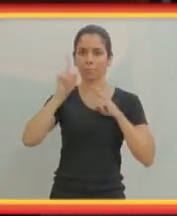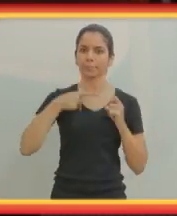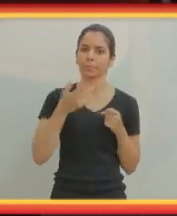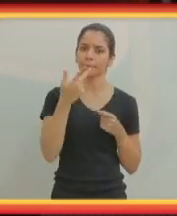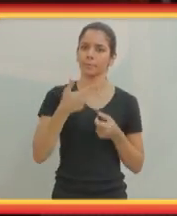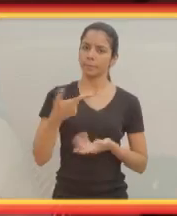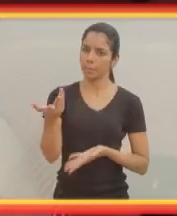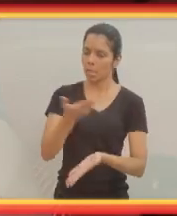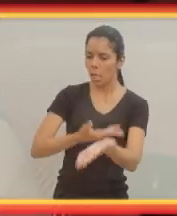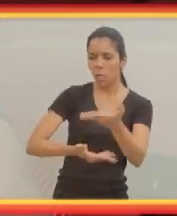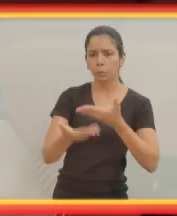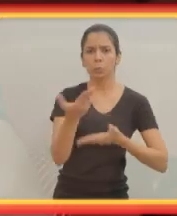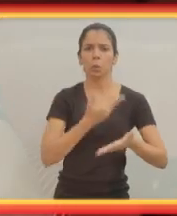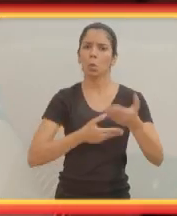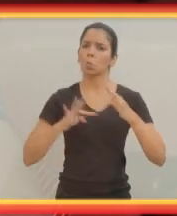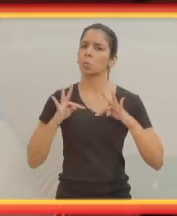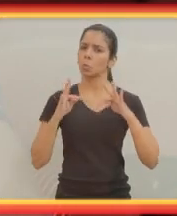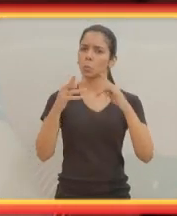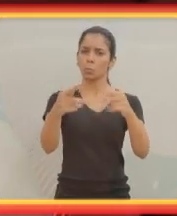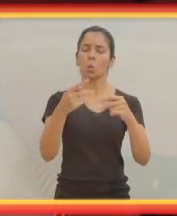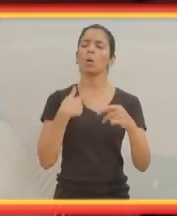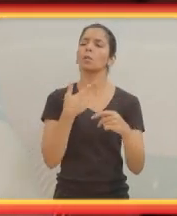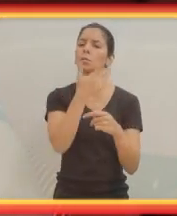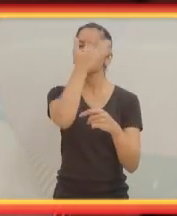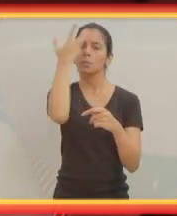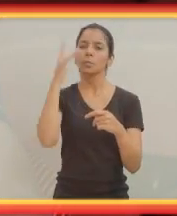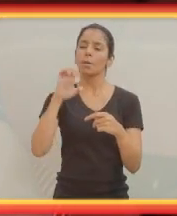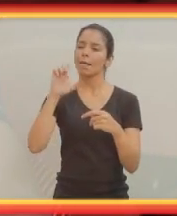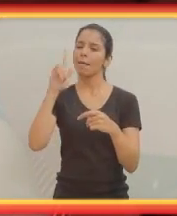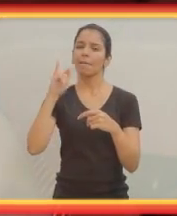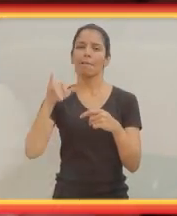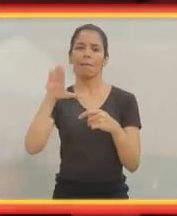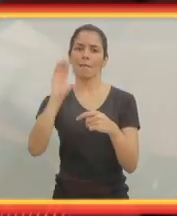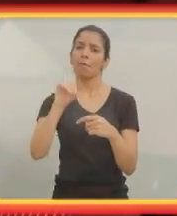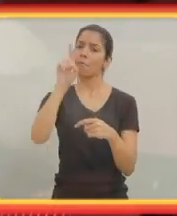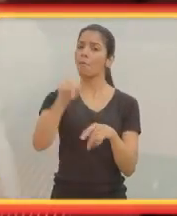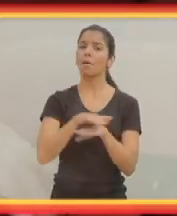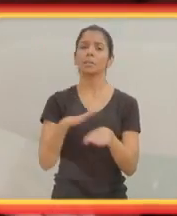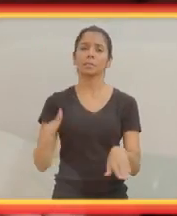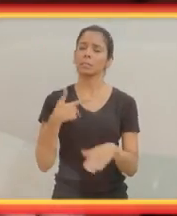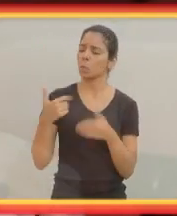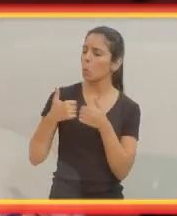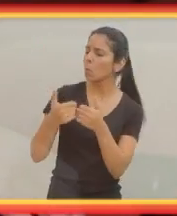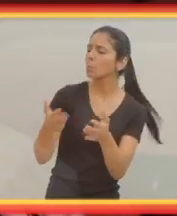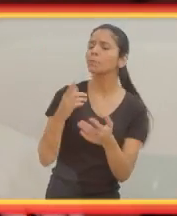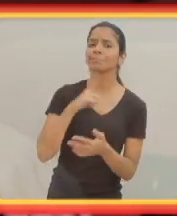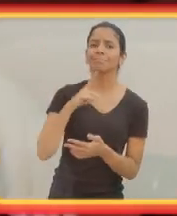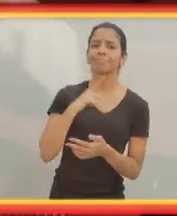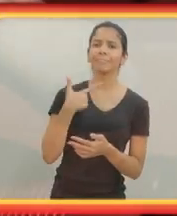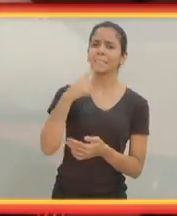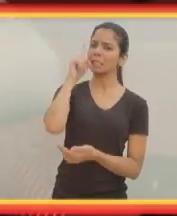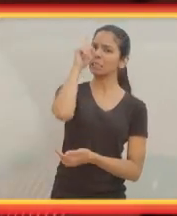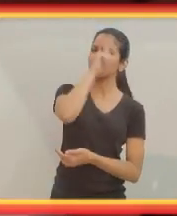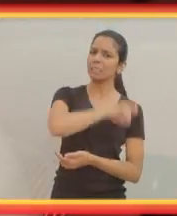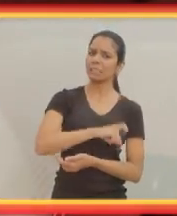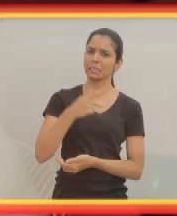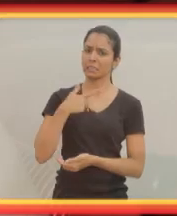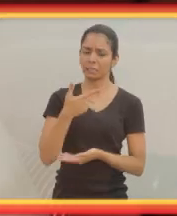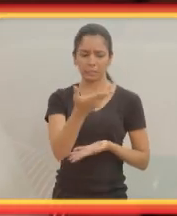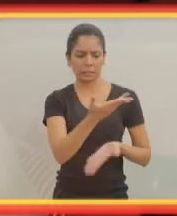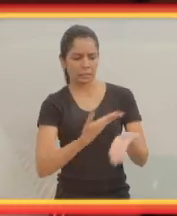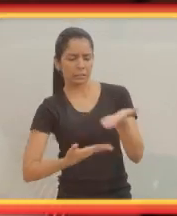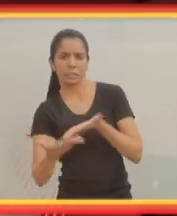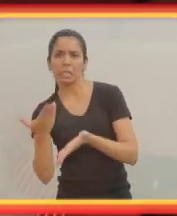de se expressar. A troca com todo o elenco foi assim, no início eu tinha